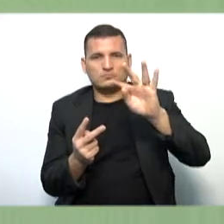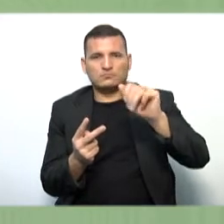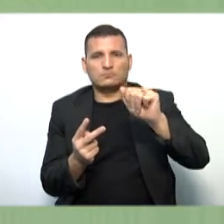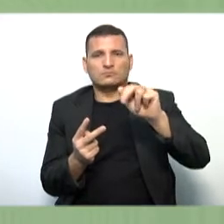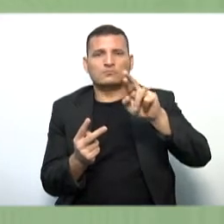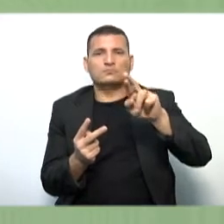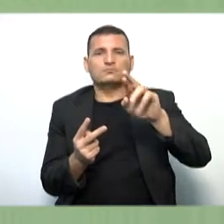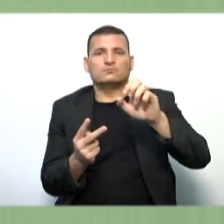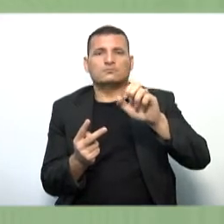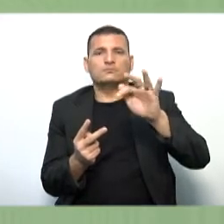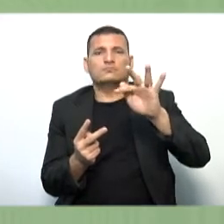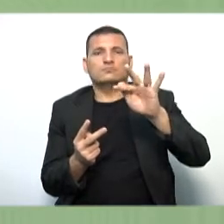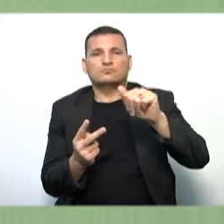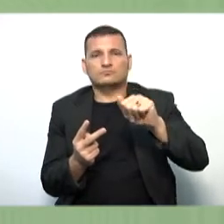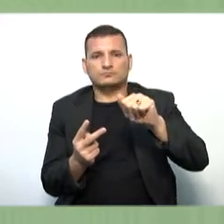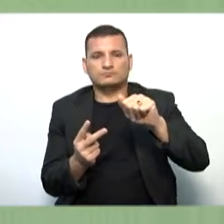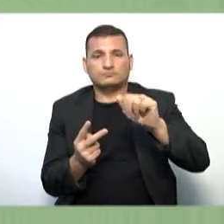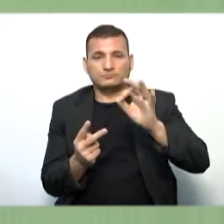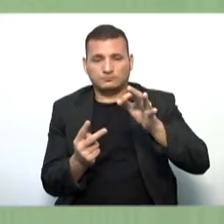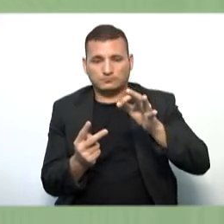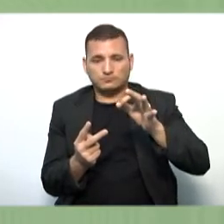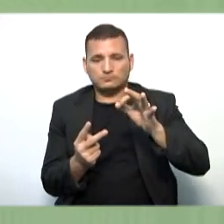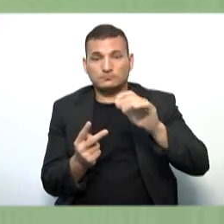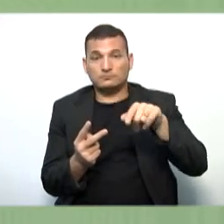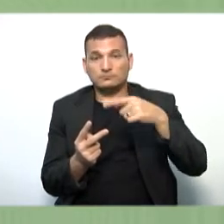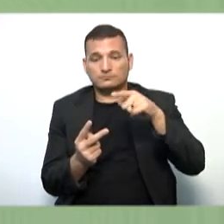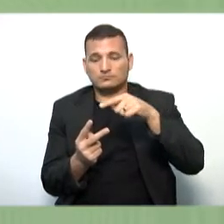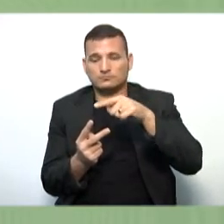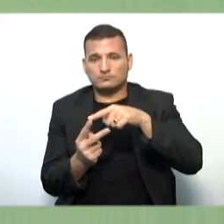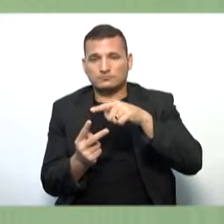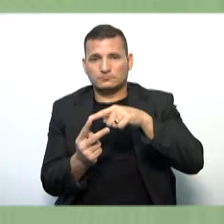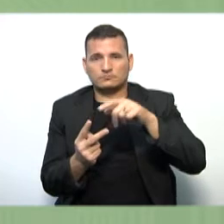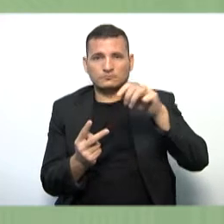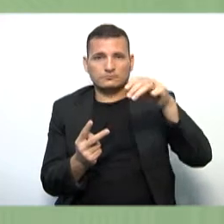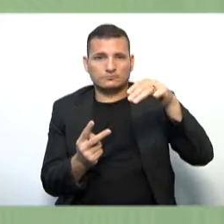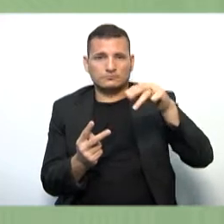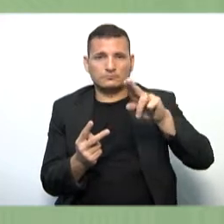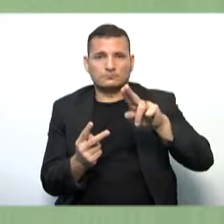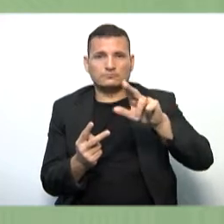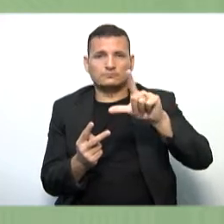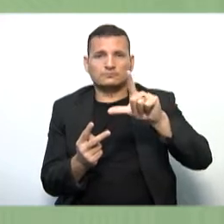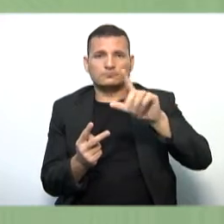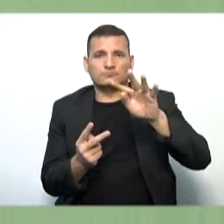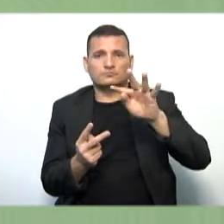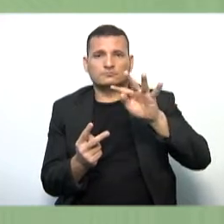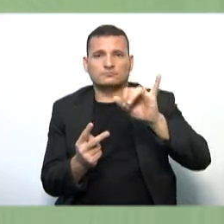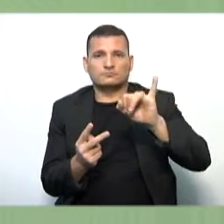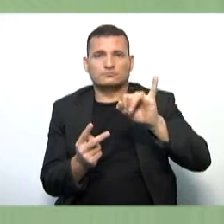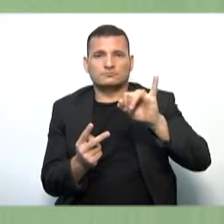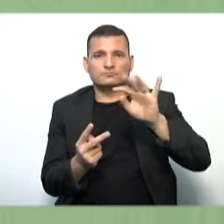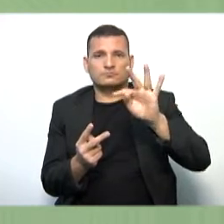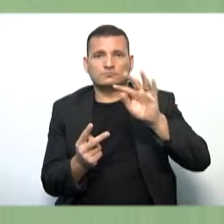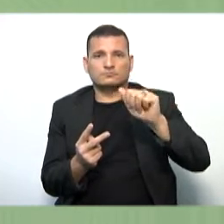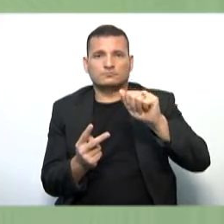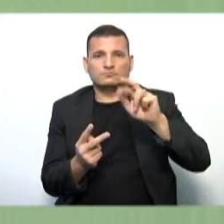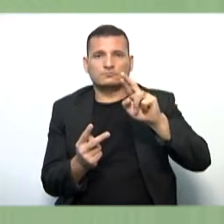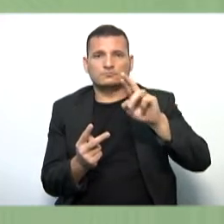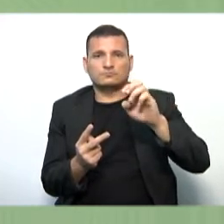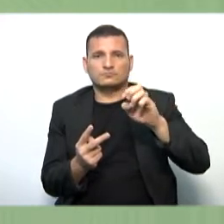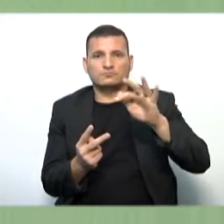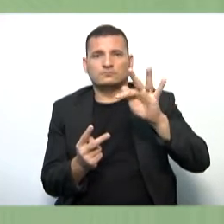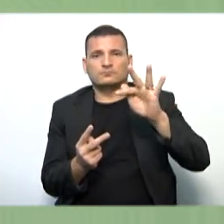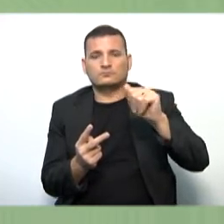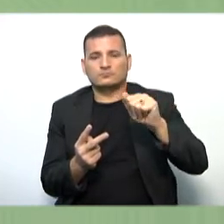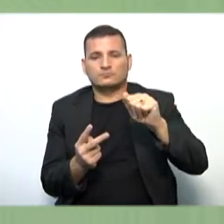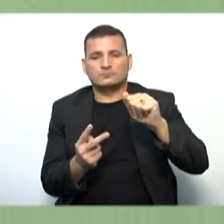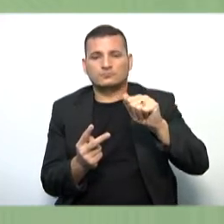Falar sobre eles. Sendo que o multitarefa, nessa ordem aqui, né, nós temos o batch, que é o